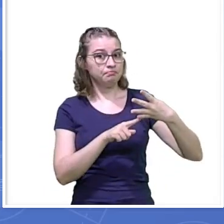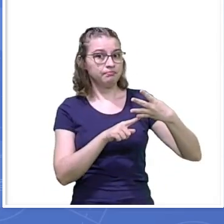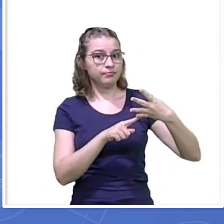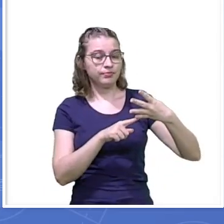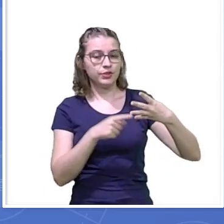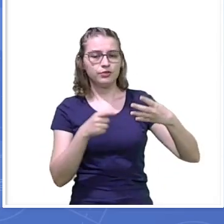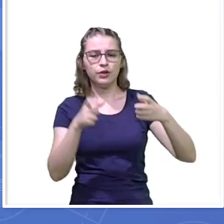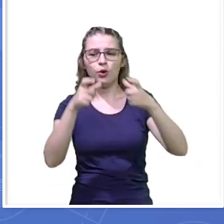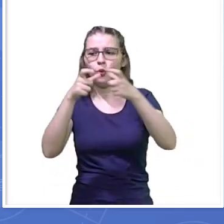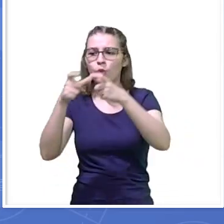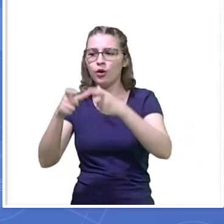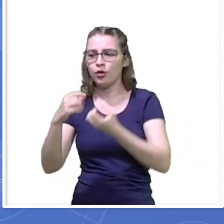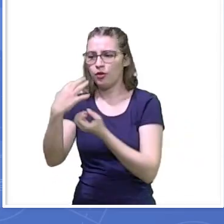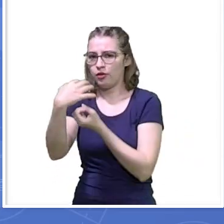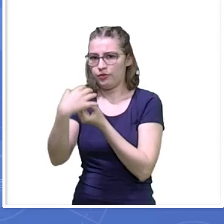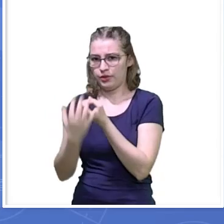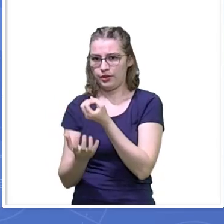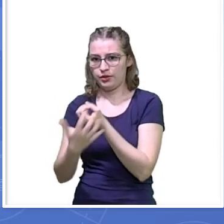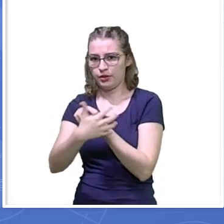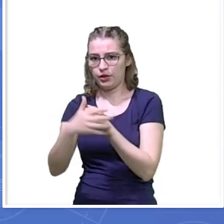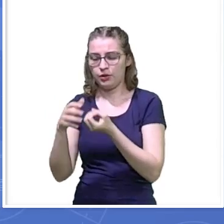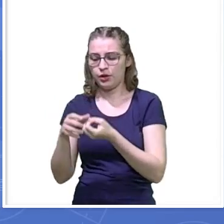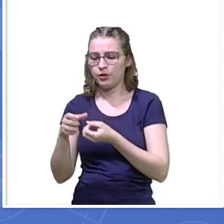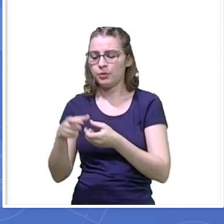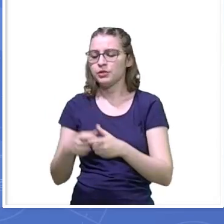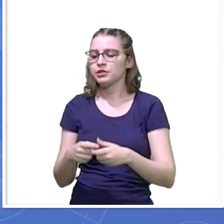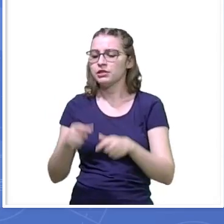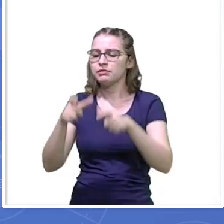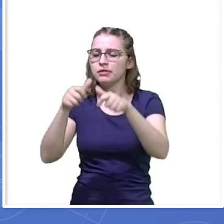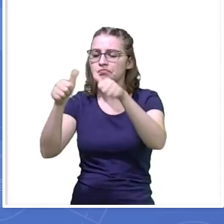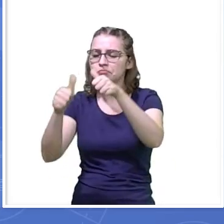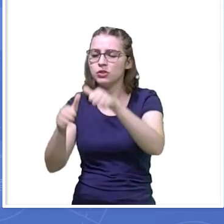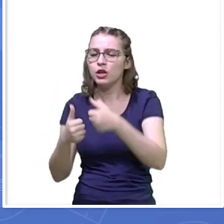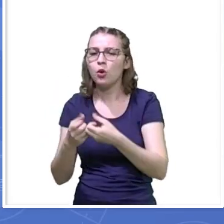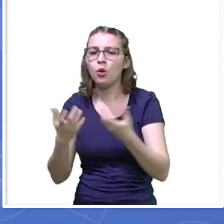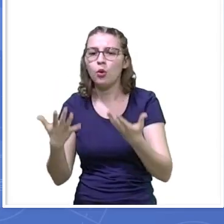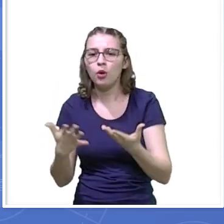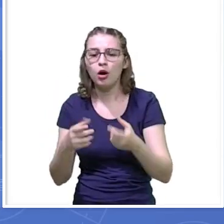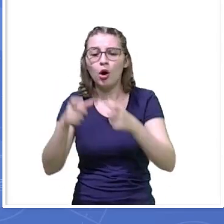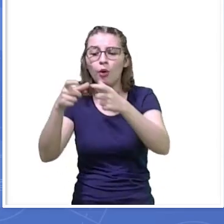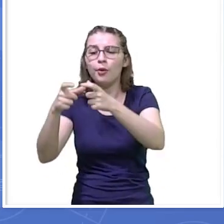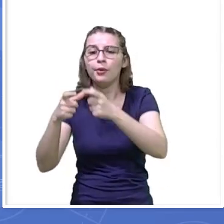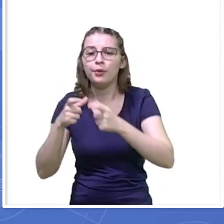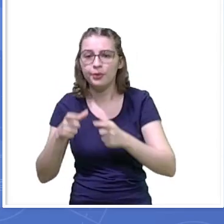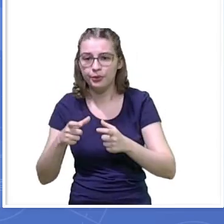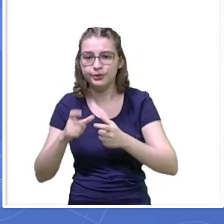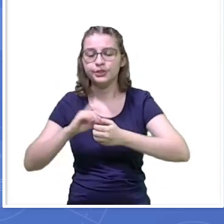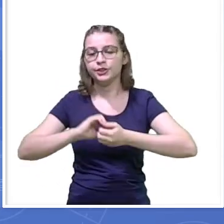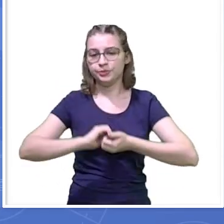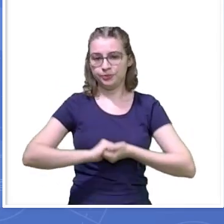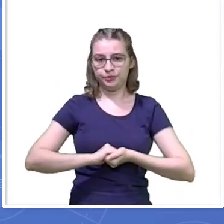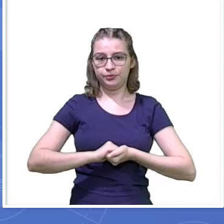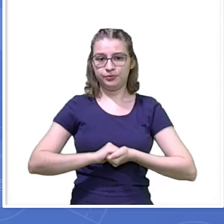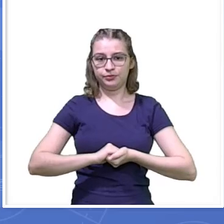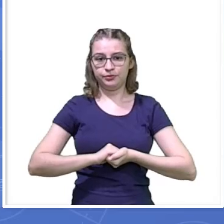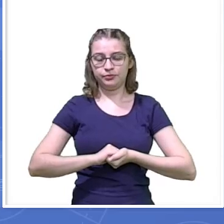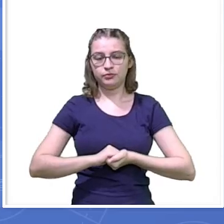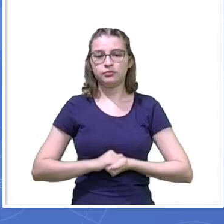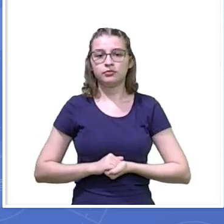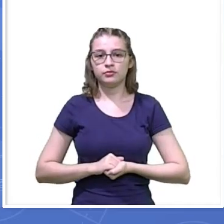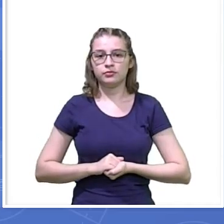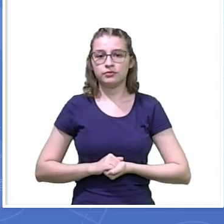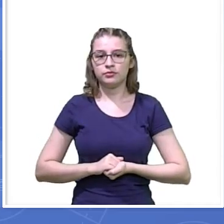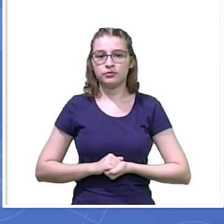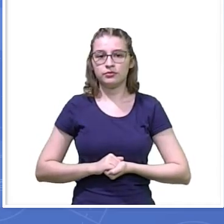de cada um desses 4 pontos e aí sim marcar a alternativa correta que aparece aí. Letra A. O ponto